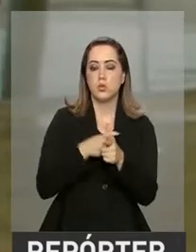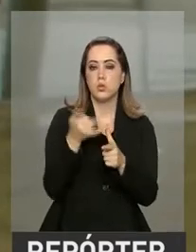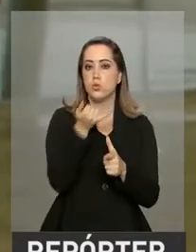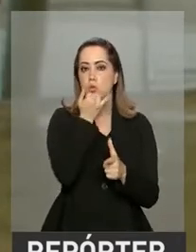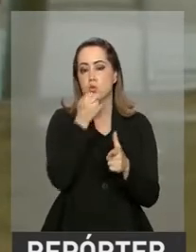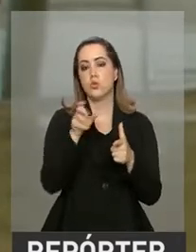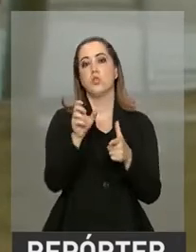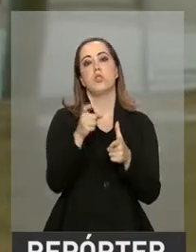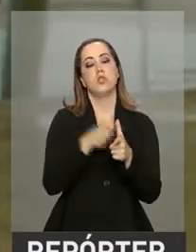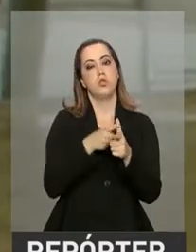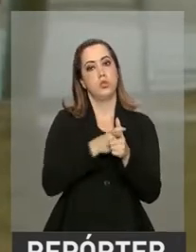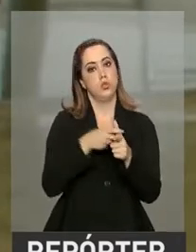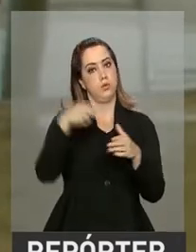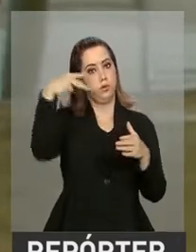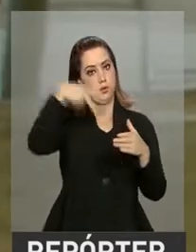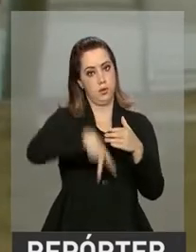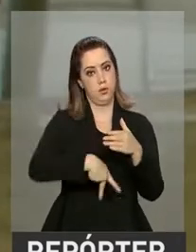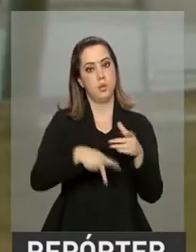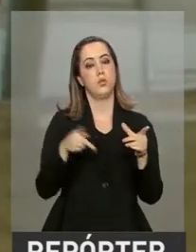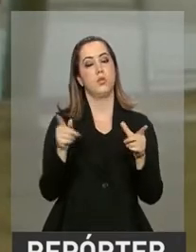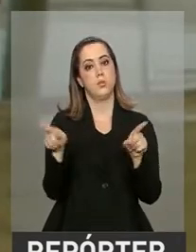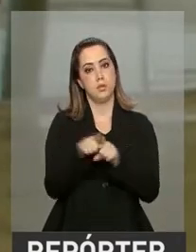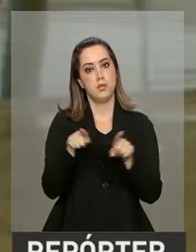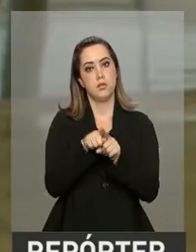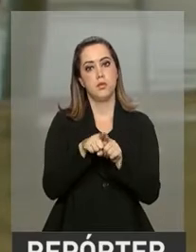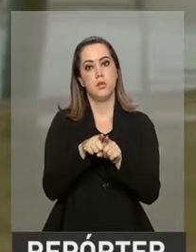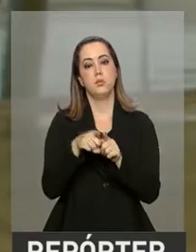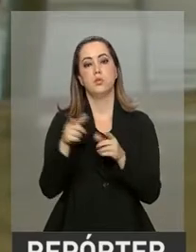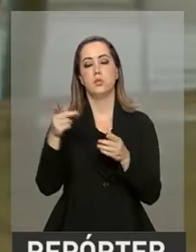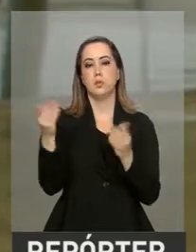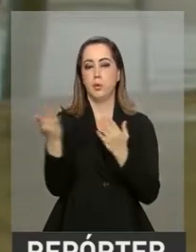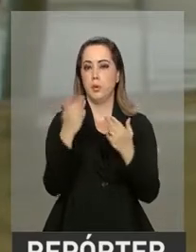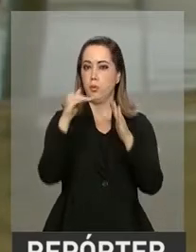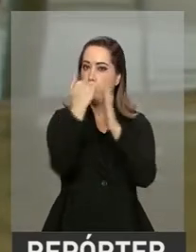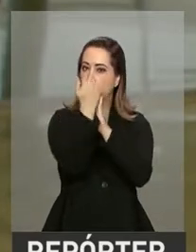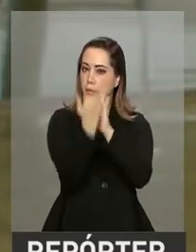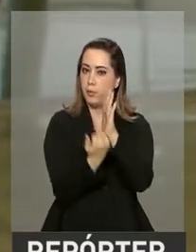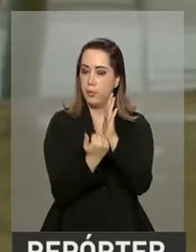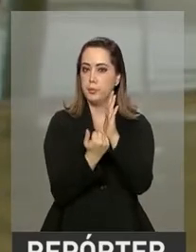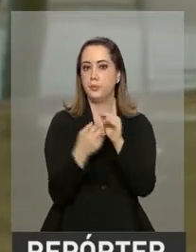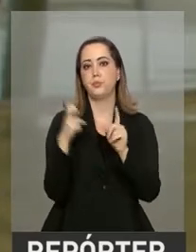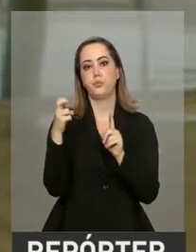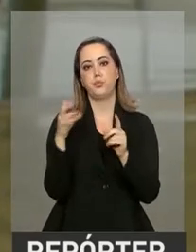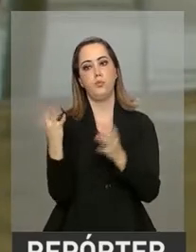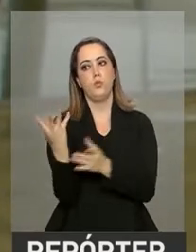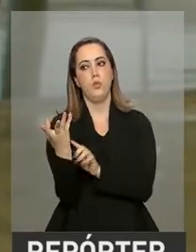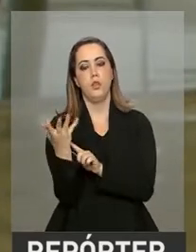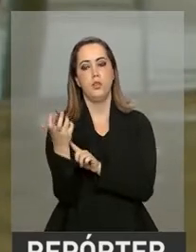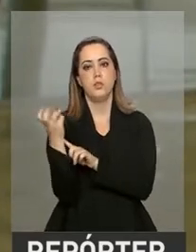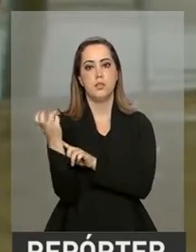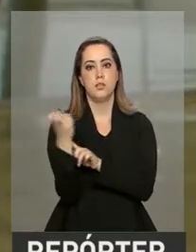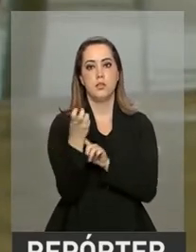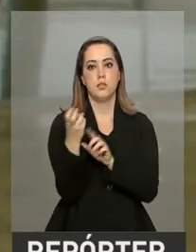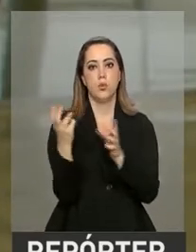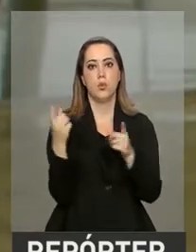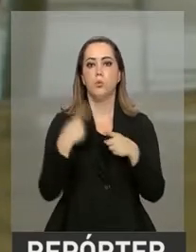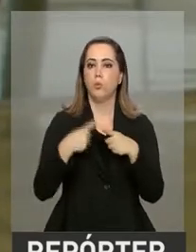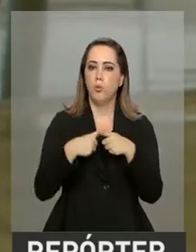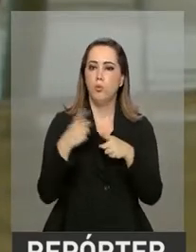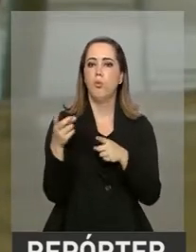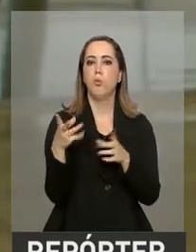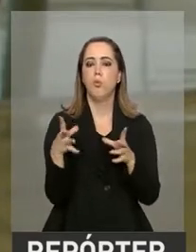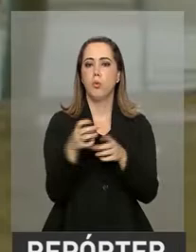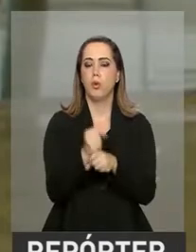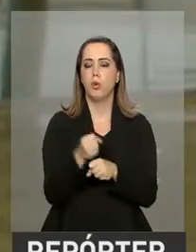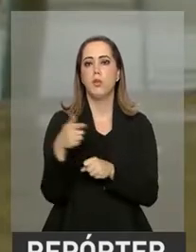de reais ou seja esses cinco motivos somados é luiz explicam um pouco este resultado positivo da